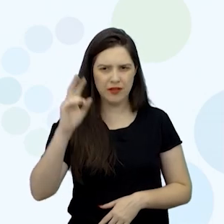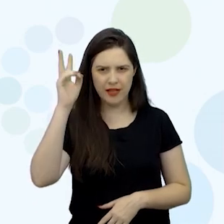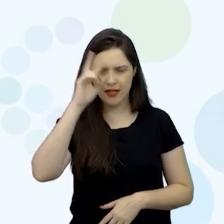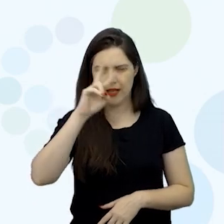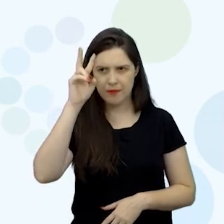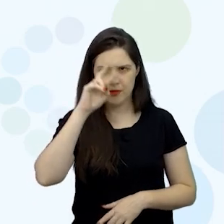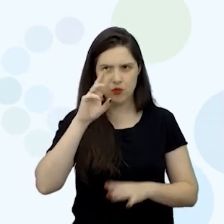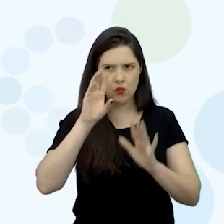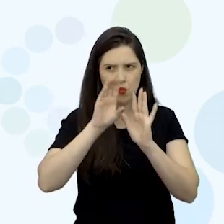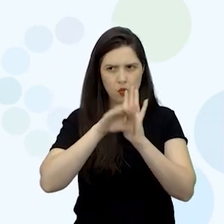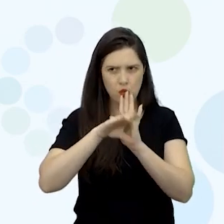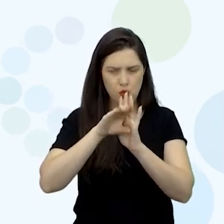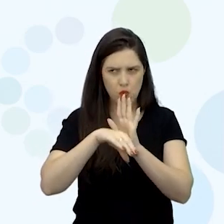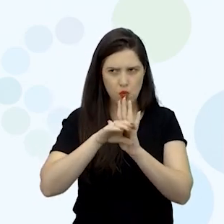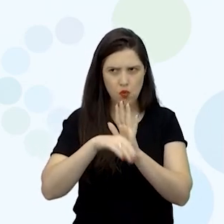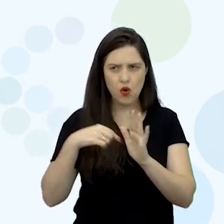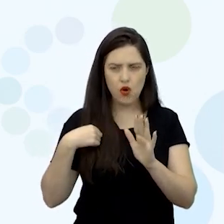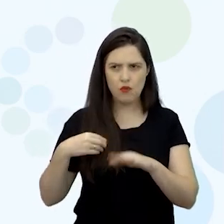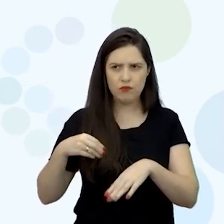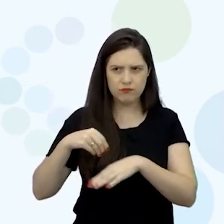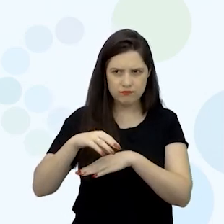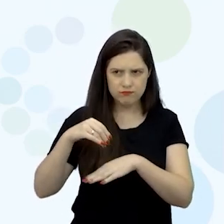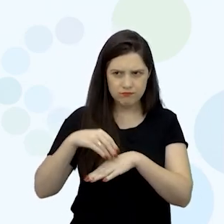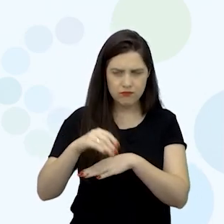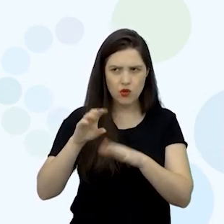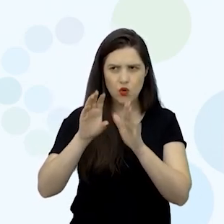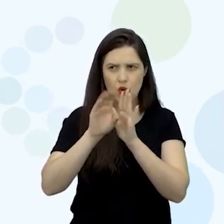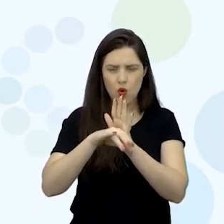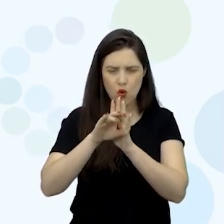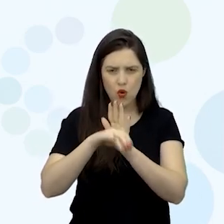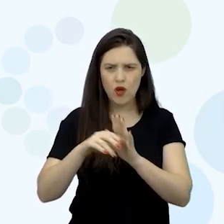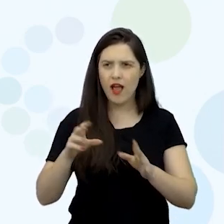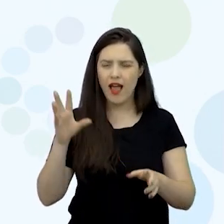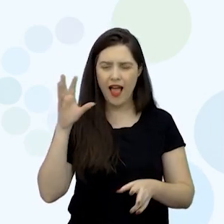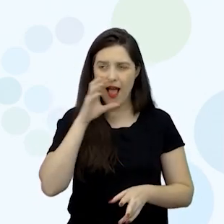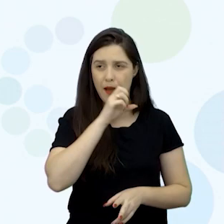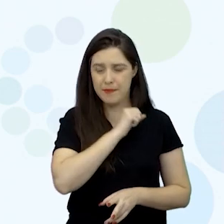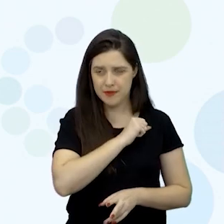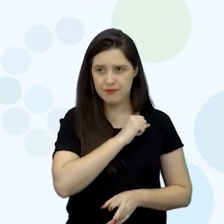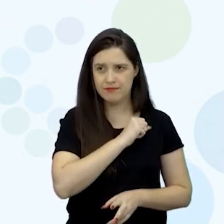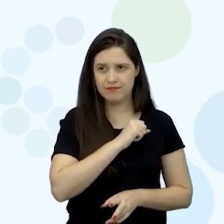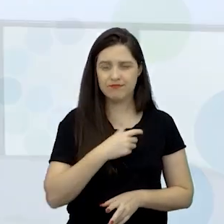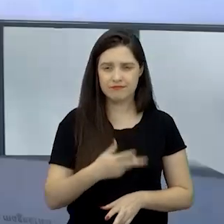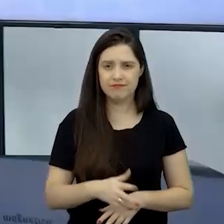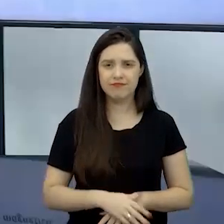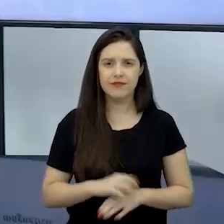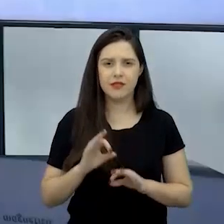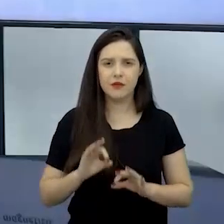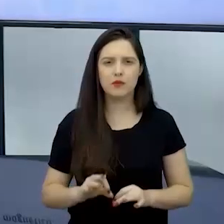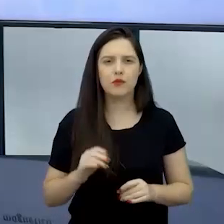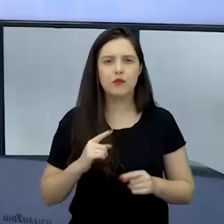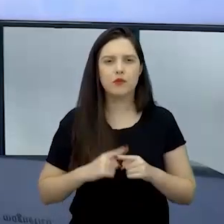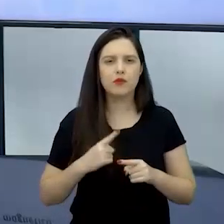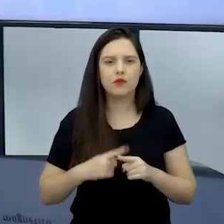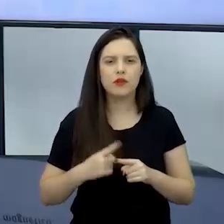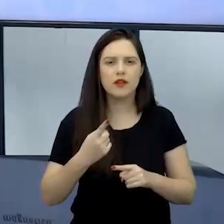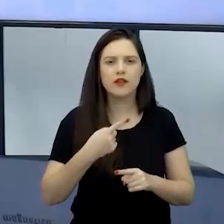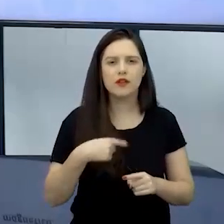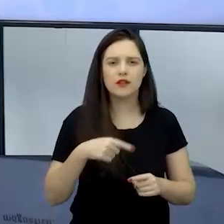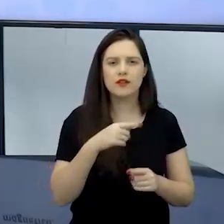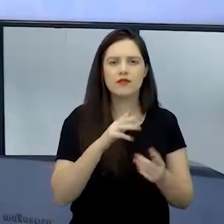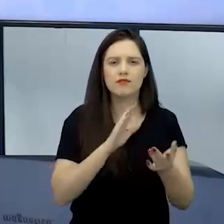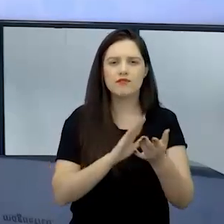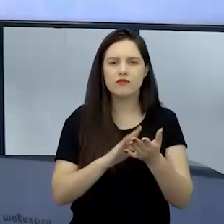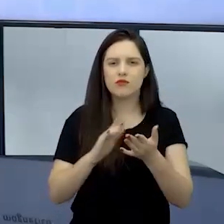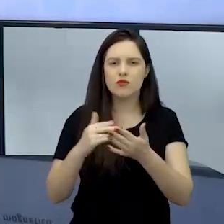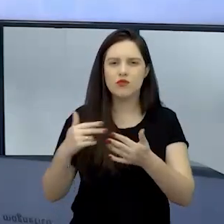Estamos relembrando. Eu vou passar aqui pelos conceitos de uma maneira bem ali rápida, certo? Por quê? Porque os nossos estudantes já